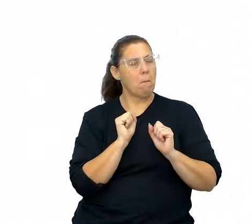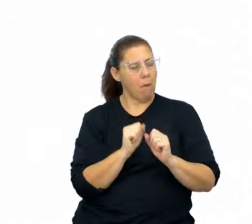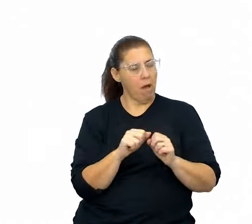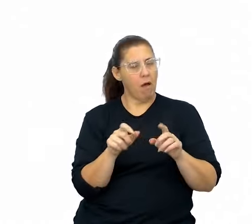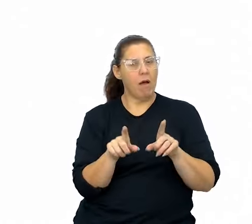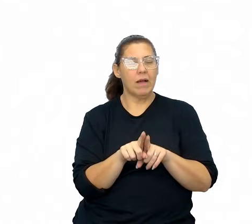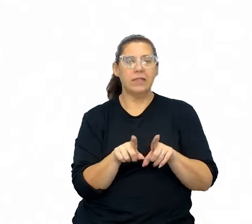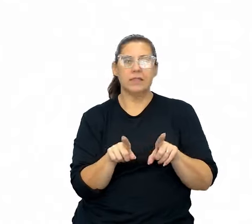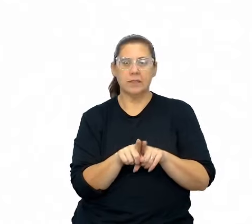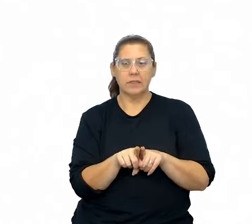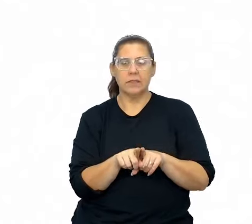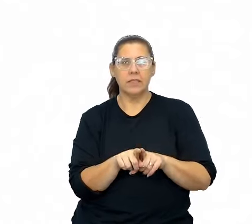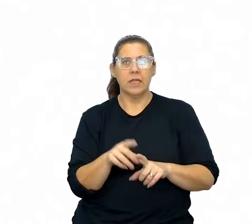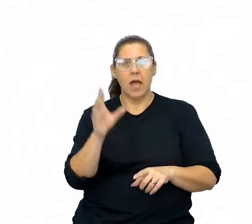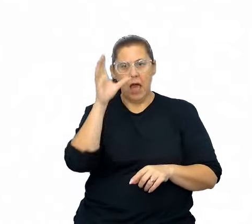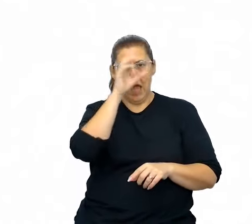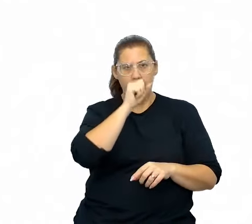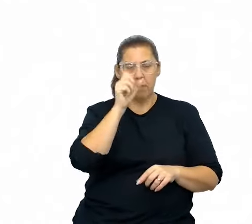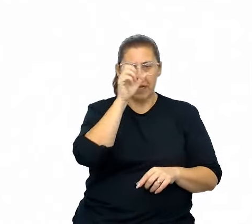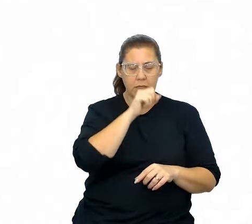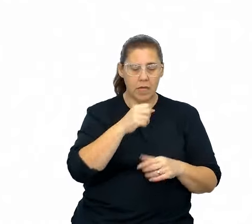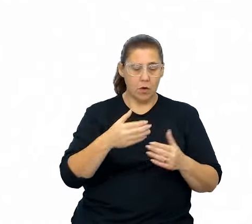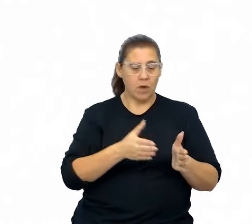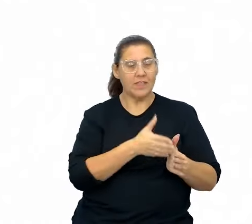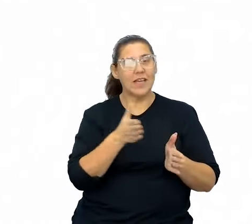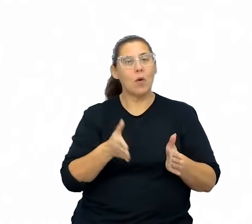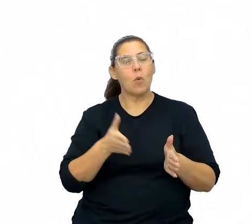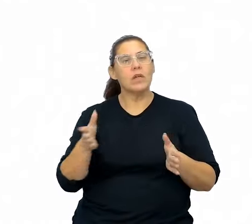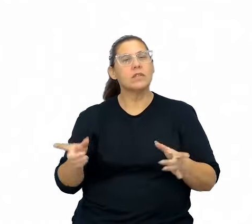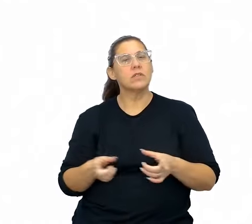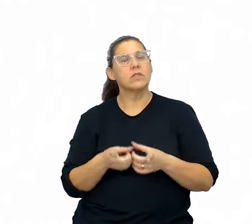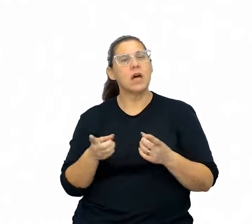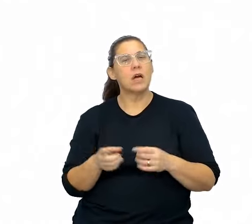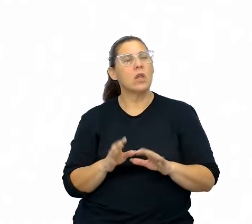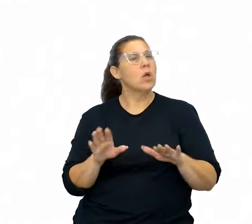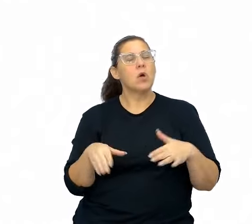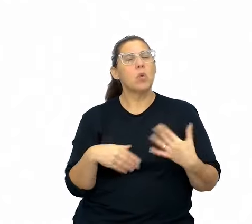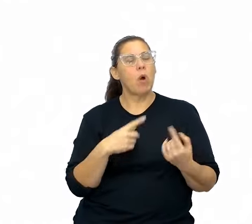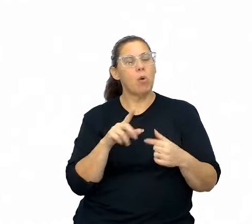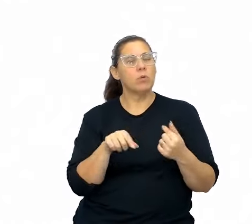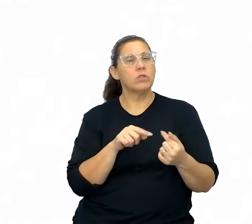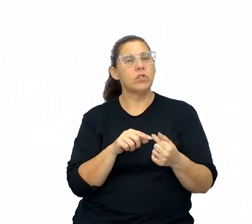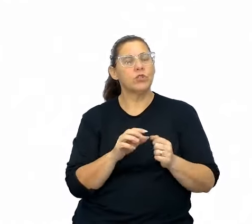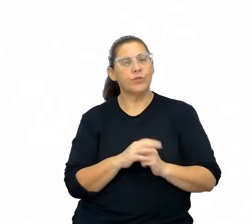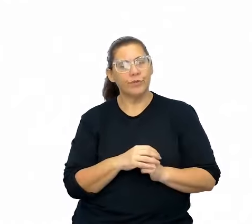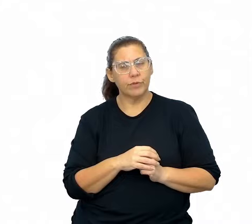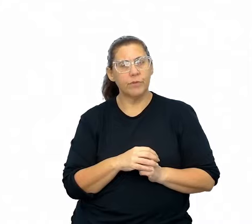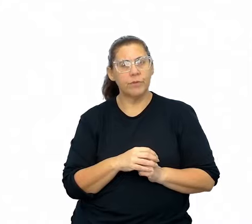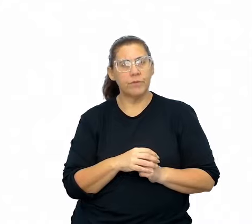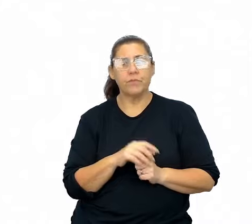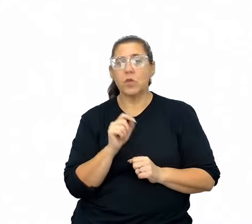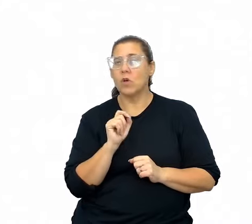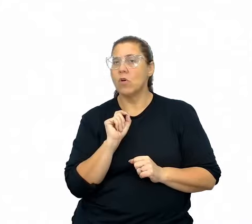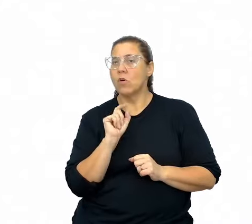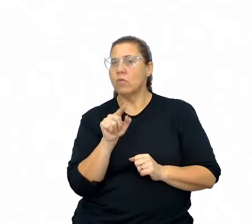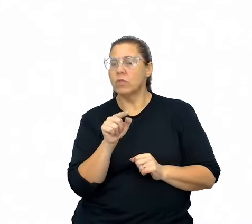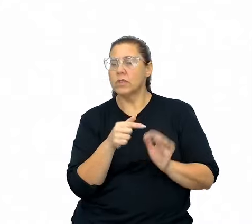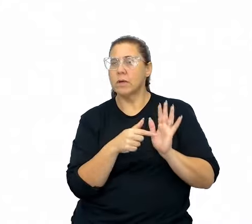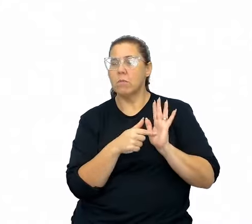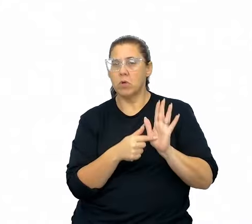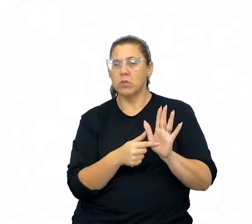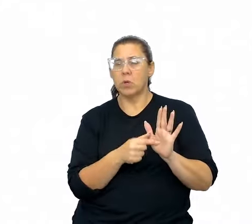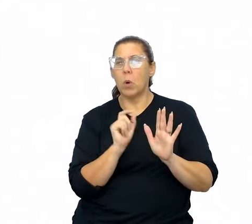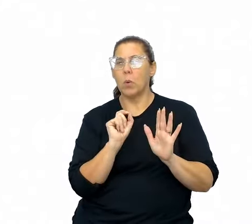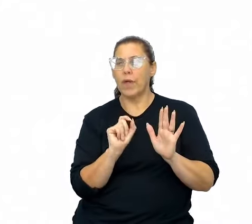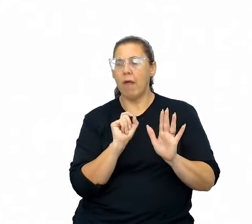poderão aprender com essa sequência didática, com o seu propósito didático? O que vocês apontaram